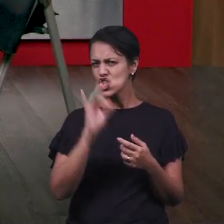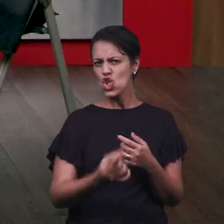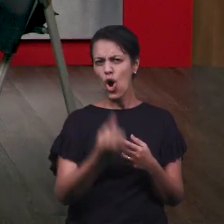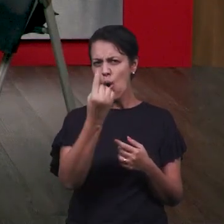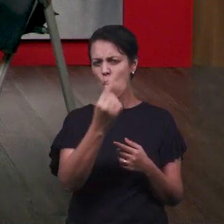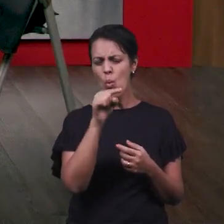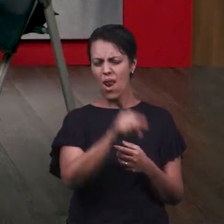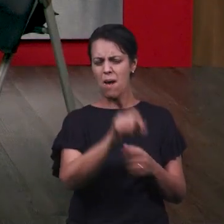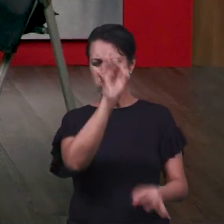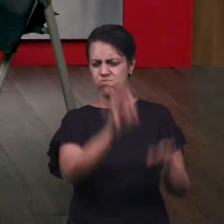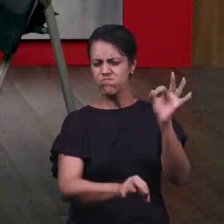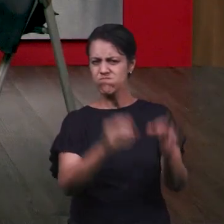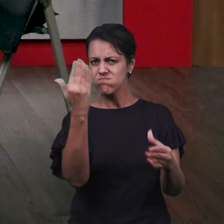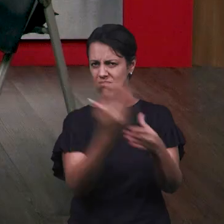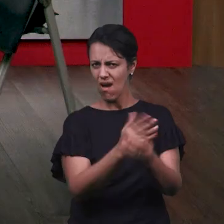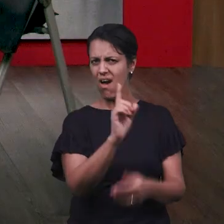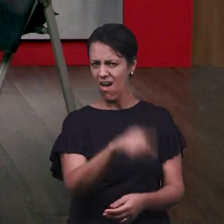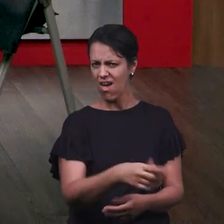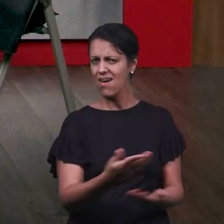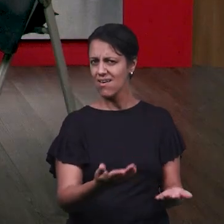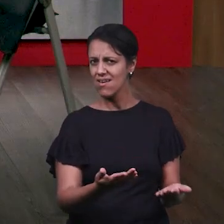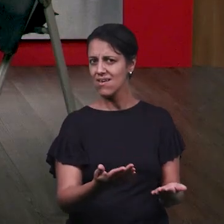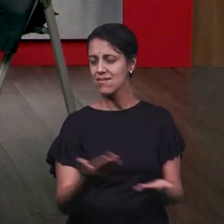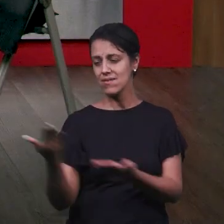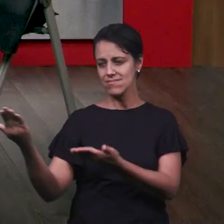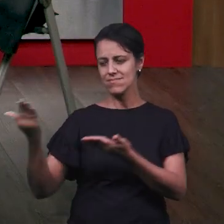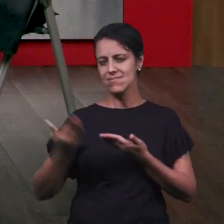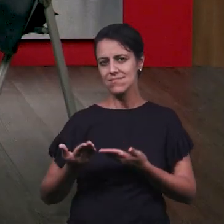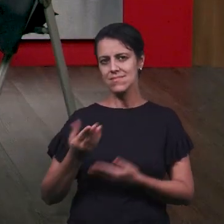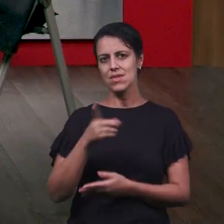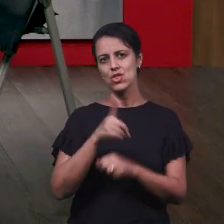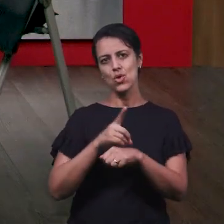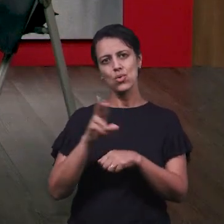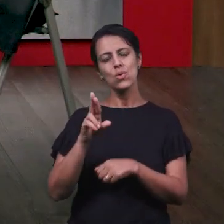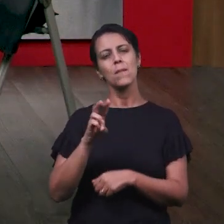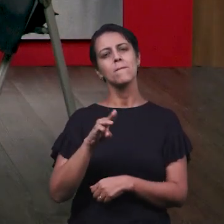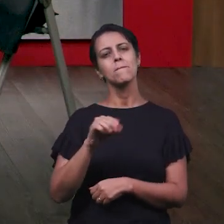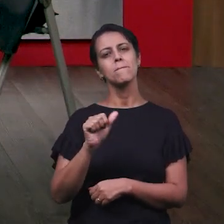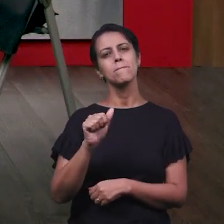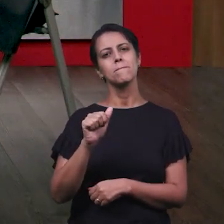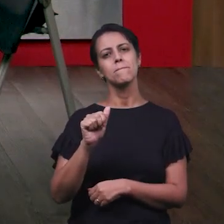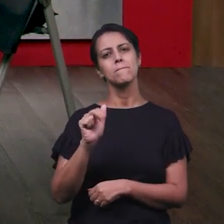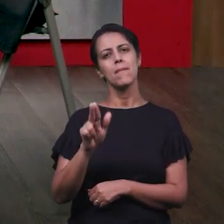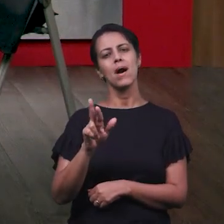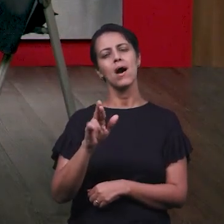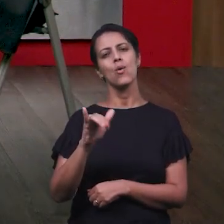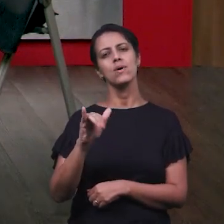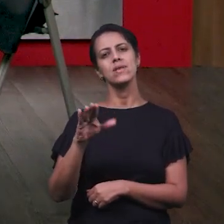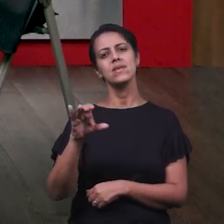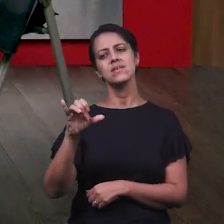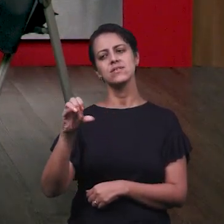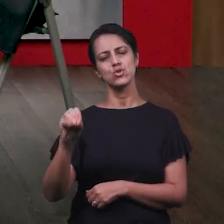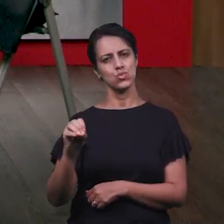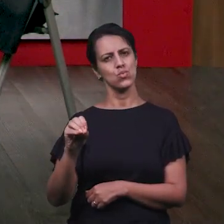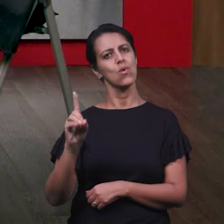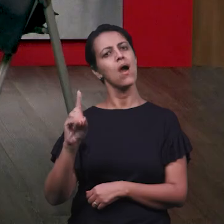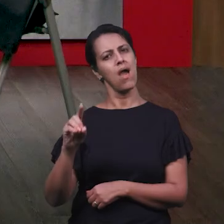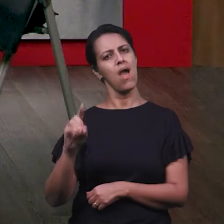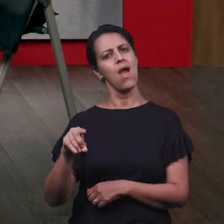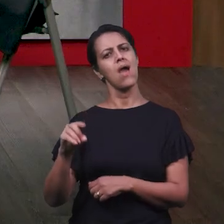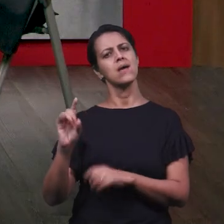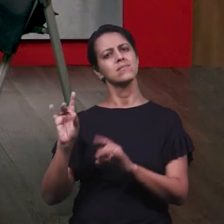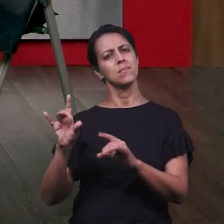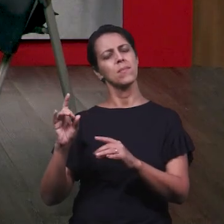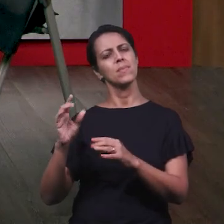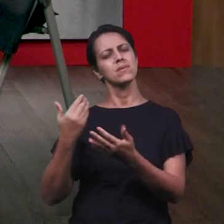Judiciário? Para falar sobre esse assunto, nós convidamos o Dr. Maurício Freire. Dr. Maurício Freire, ele é especialista em direito de